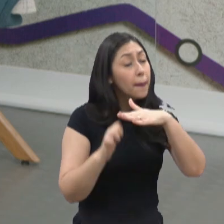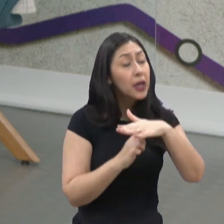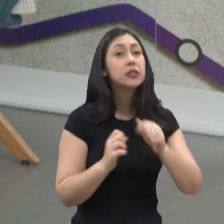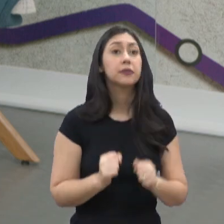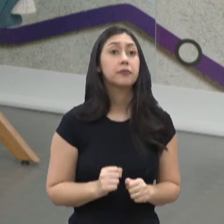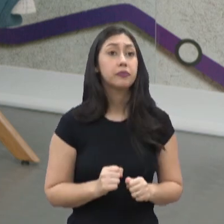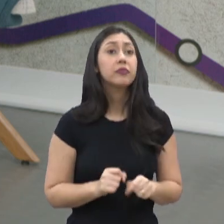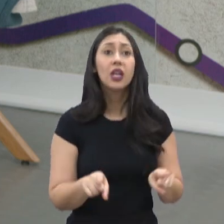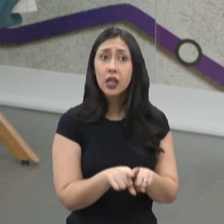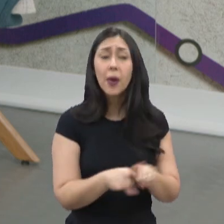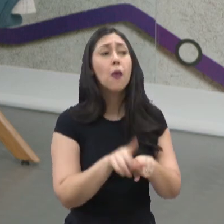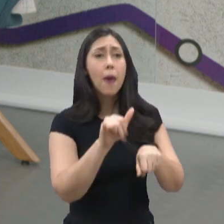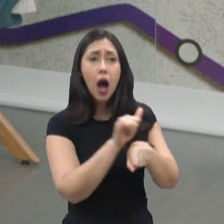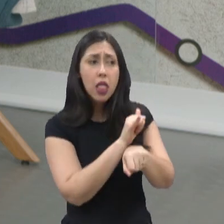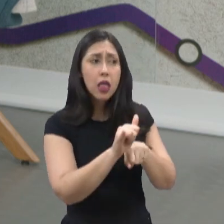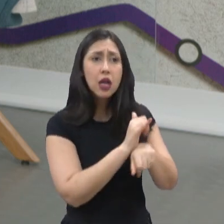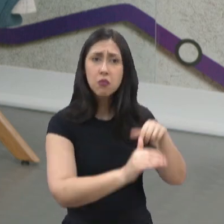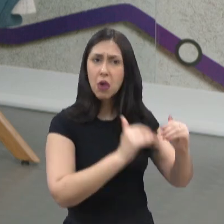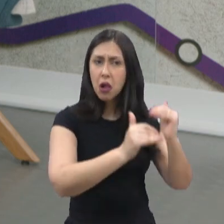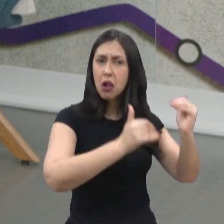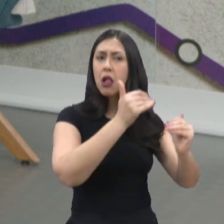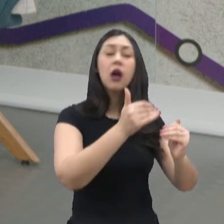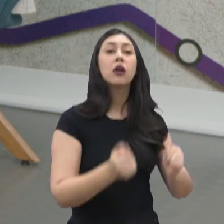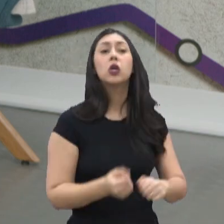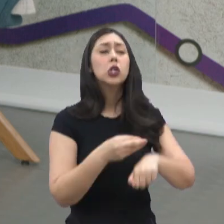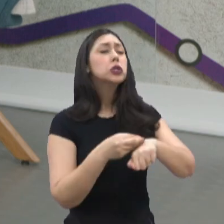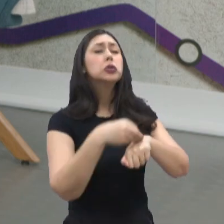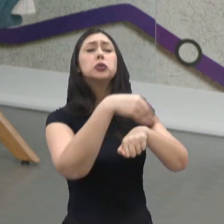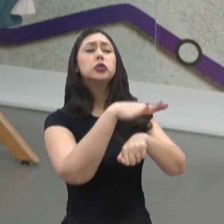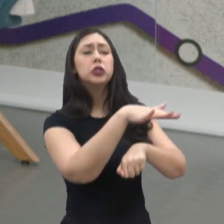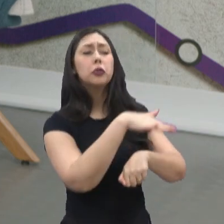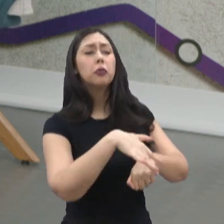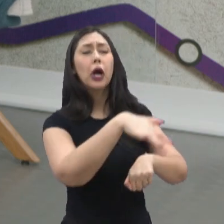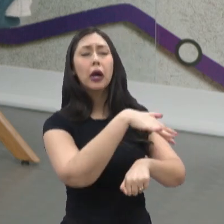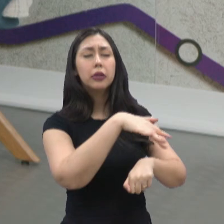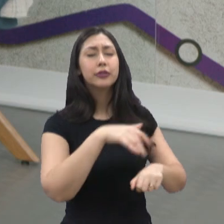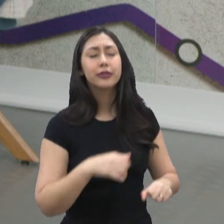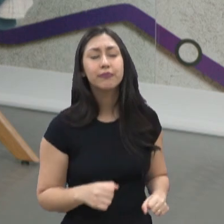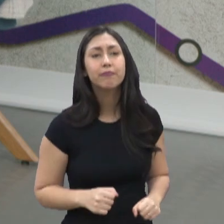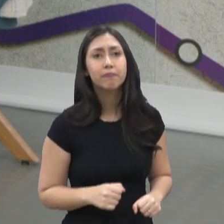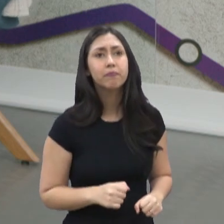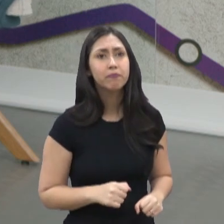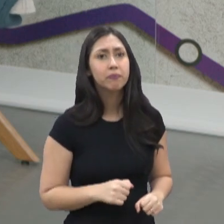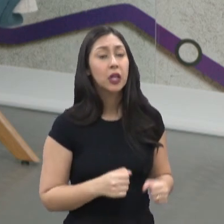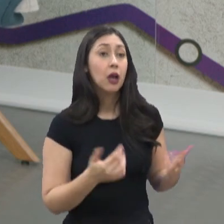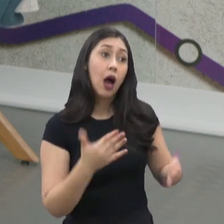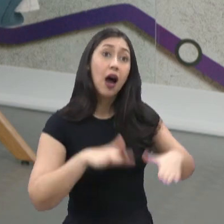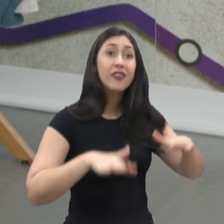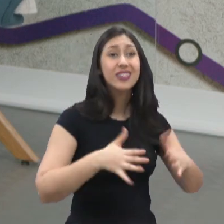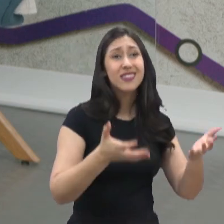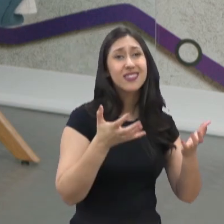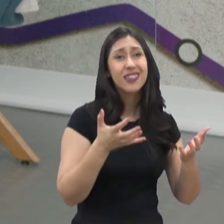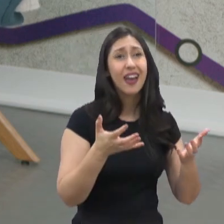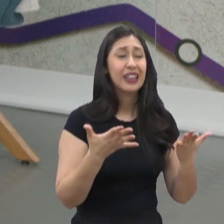um mercado que está em crescimento mesmo. Que dicas que você dá para esse profissional que está nesse ramo, né? Segue que às vezes quer sair da CLT, às